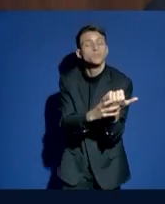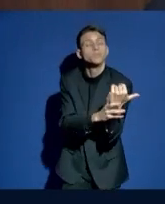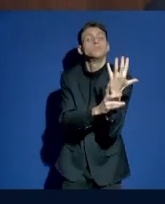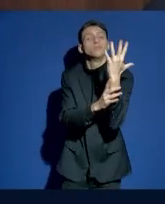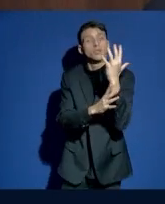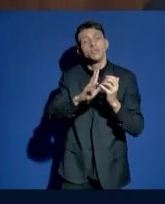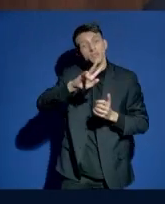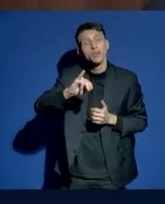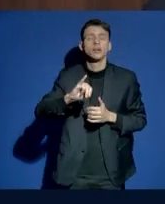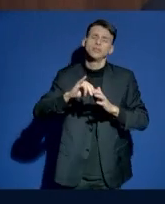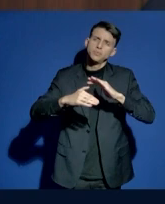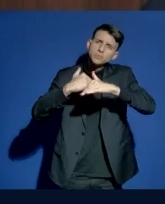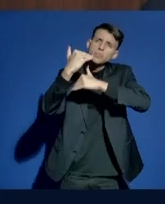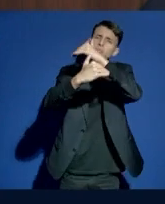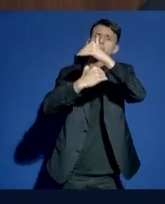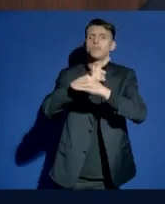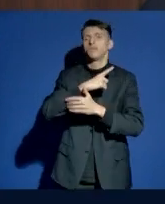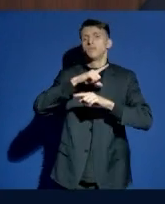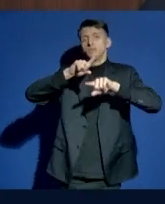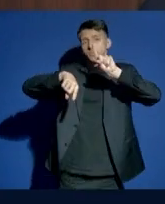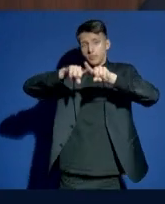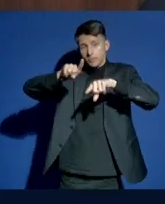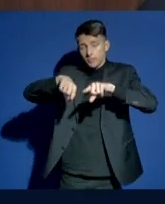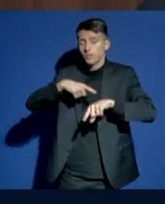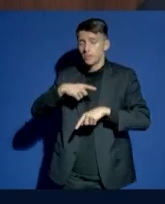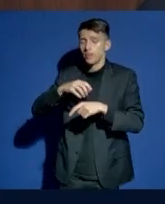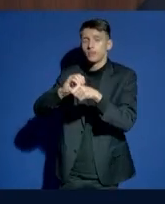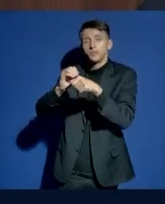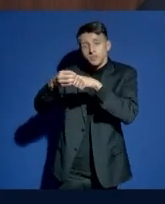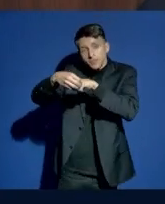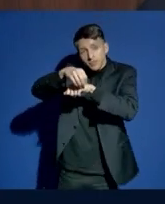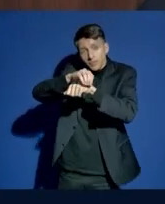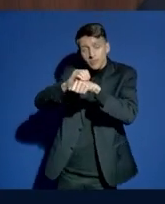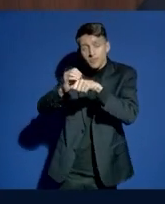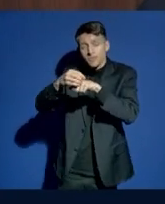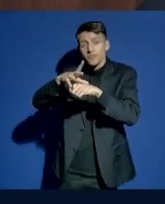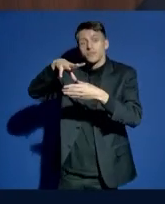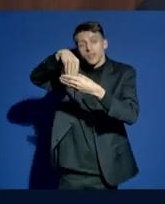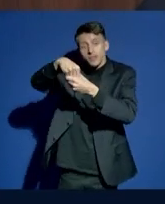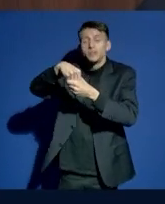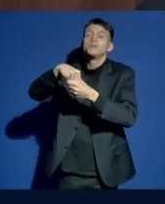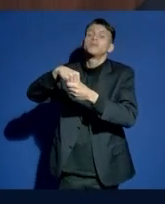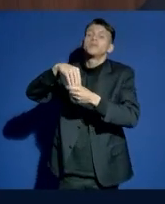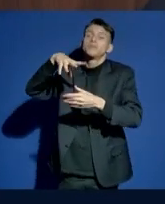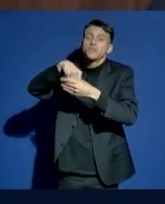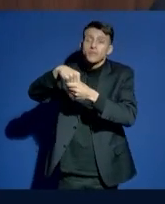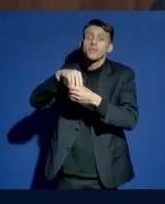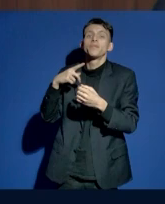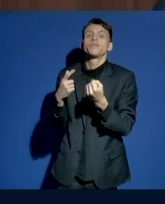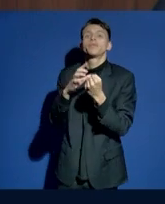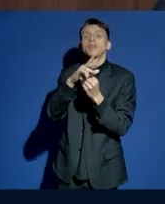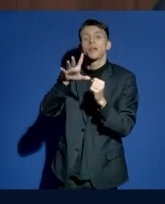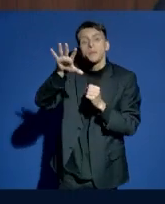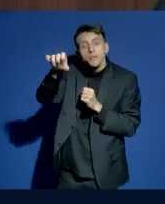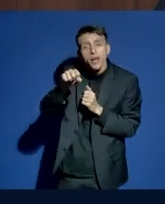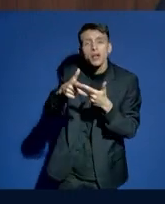Nós temos, por exemplo, um produto, que é um micro-organismo, que ele solubiliza o fósforo preso no